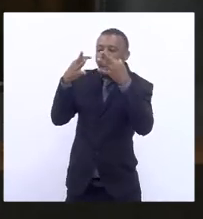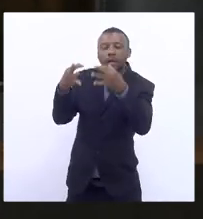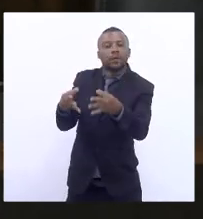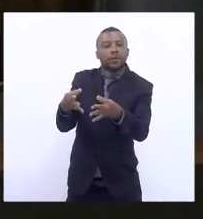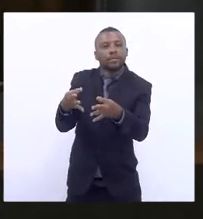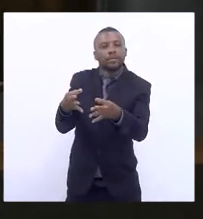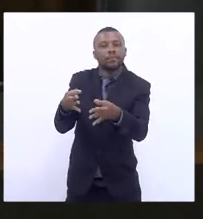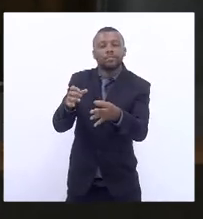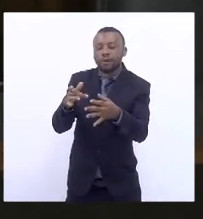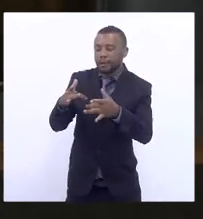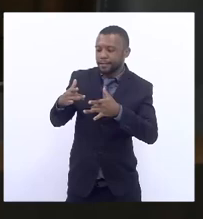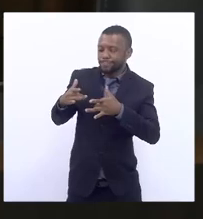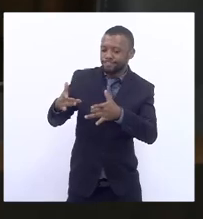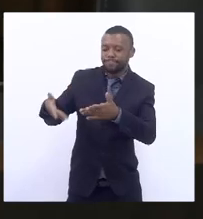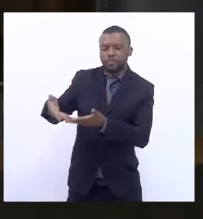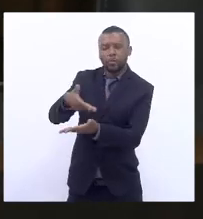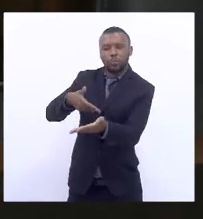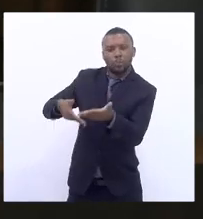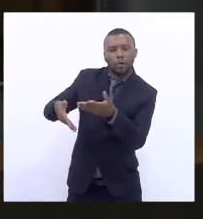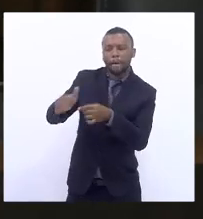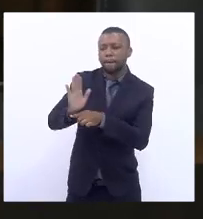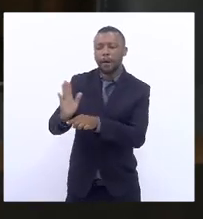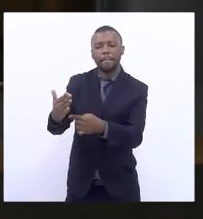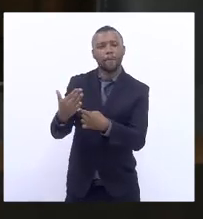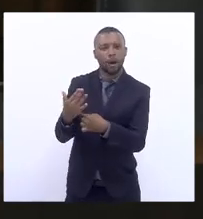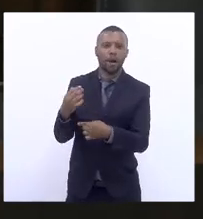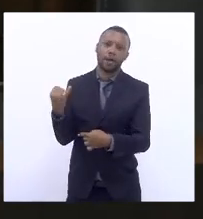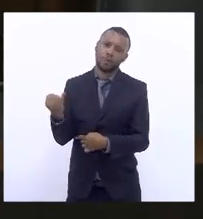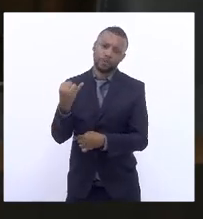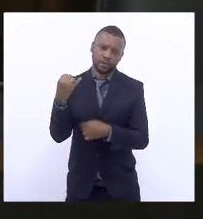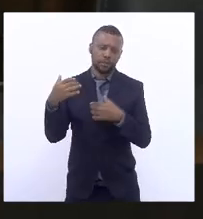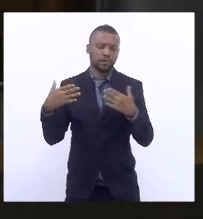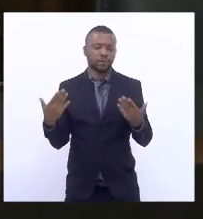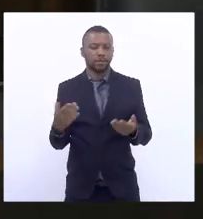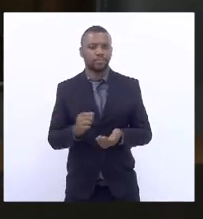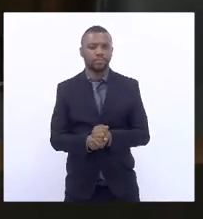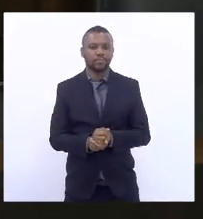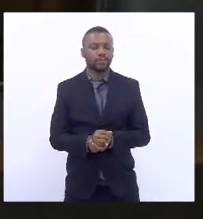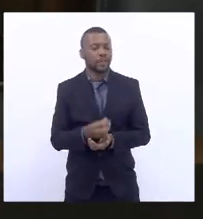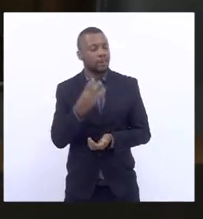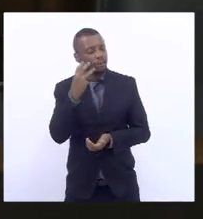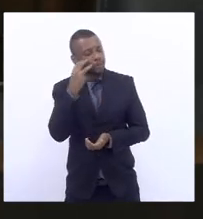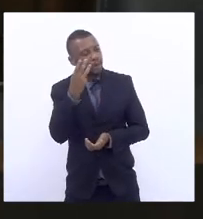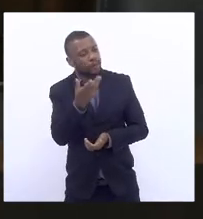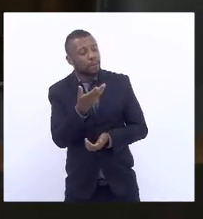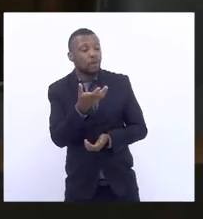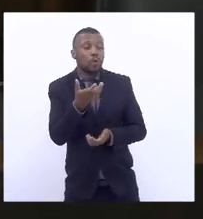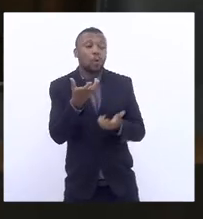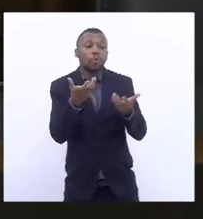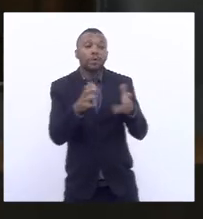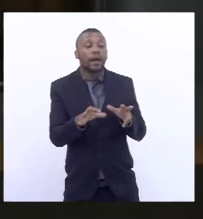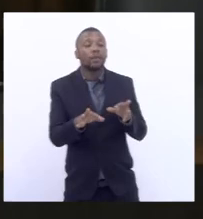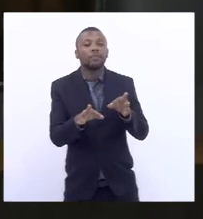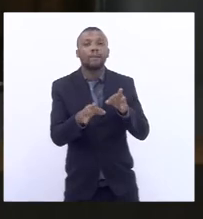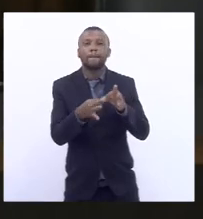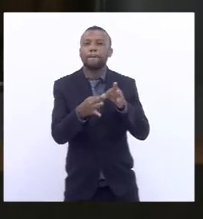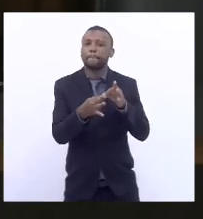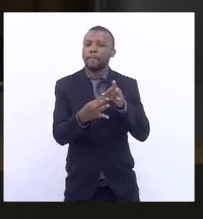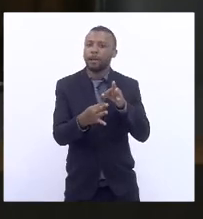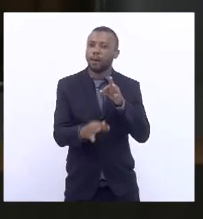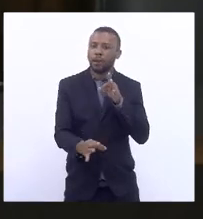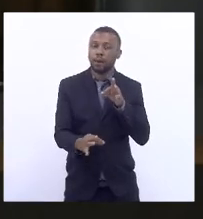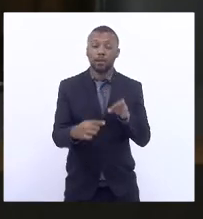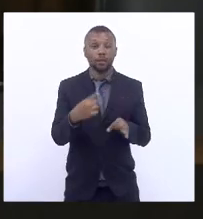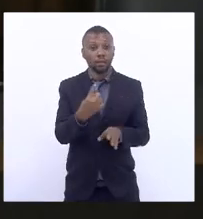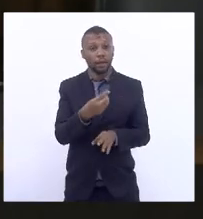que é a fraternidade. Aldeque, eu não quero me alongar, né? Porque nós, deputados, temos um